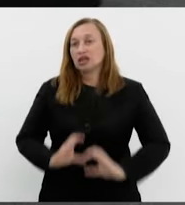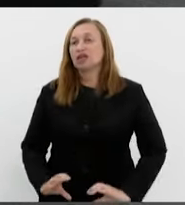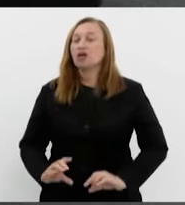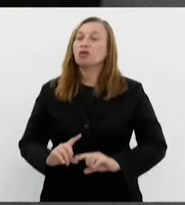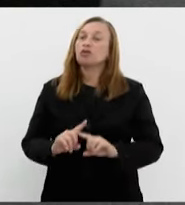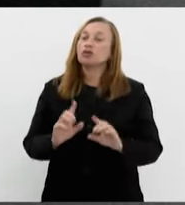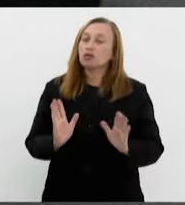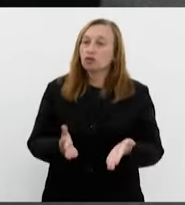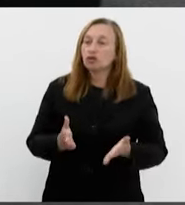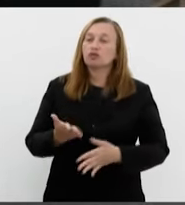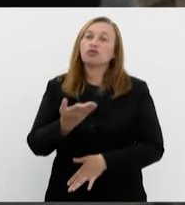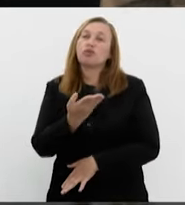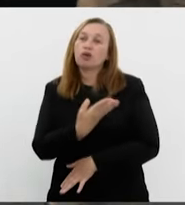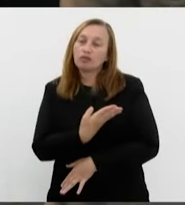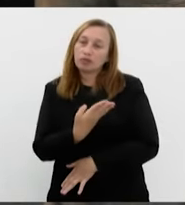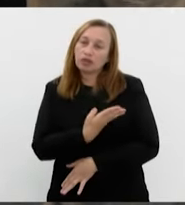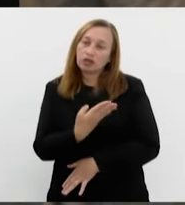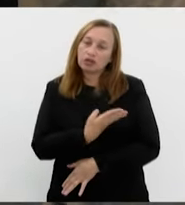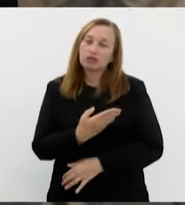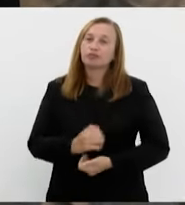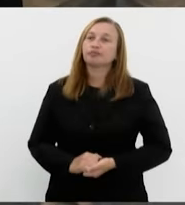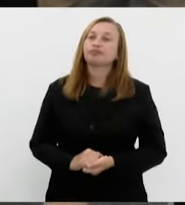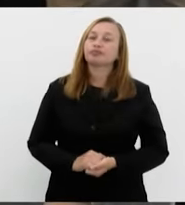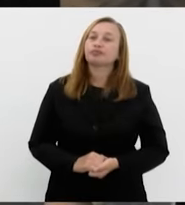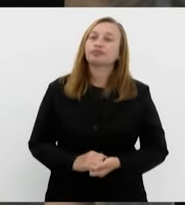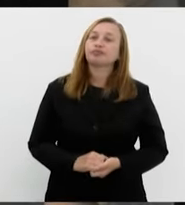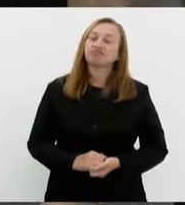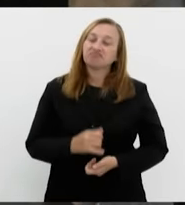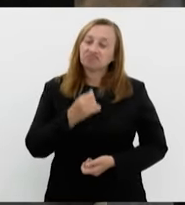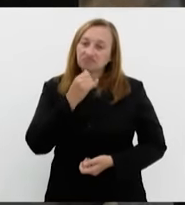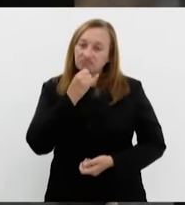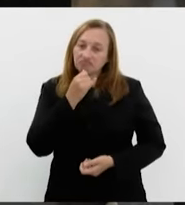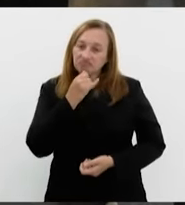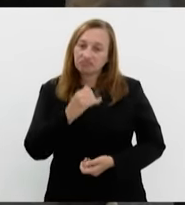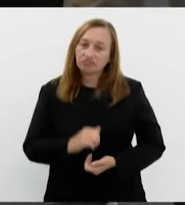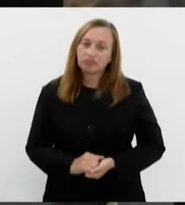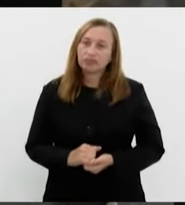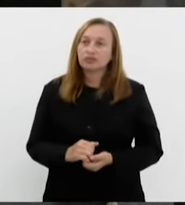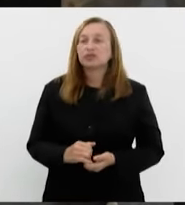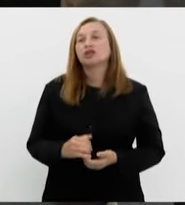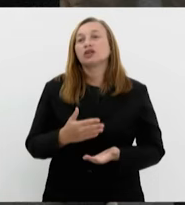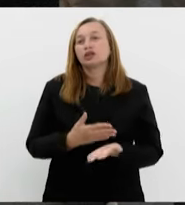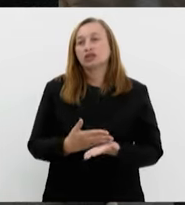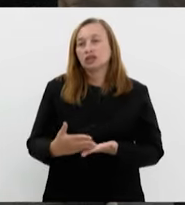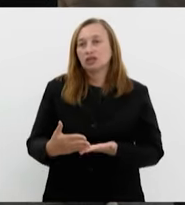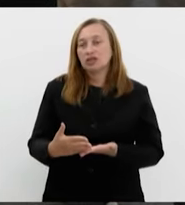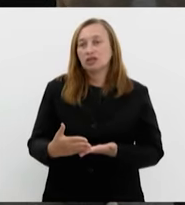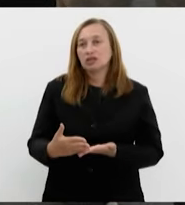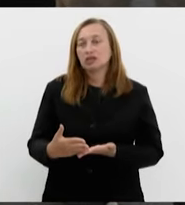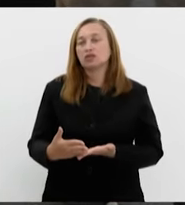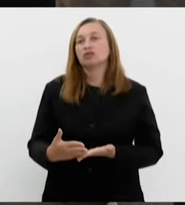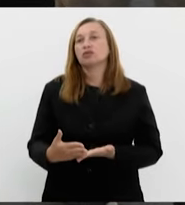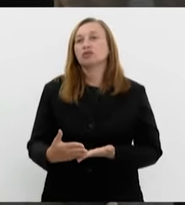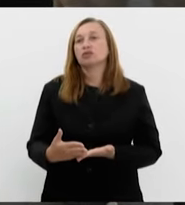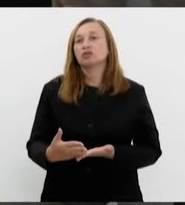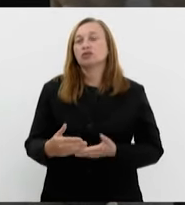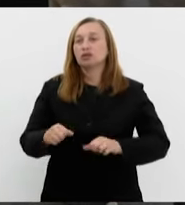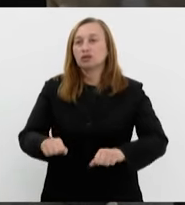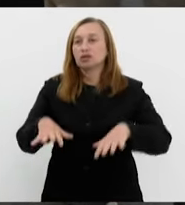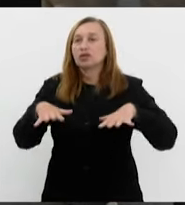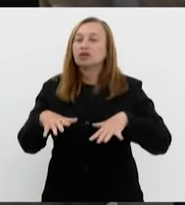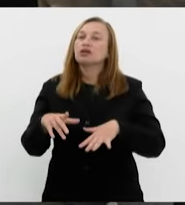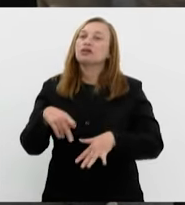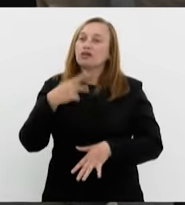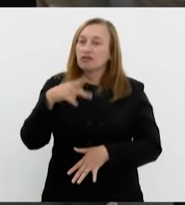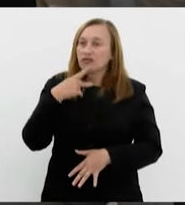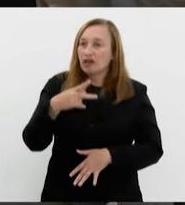lá da competente equipe do Hospital Pasteur. Fica aqui o desagravo. No início da sessão houve também falas a respeito do segurança